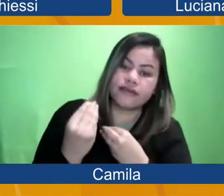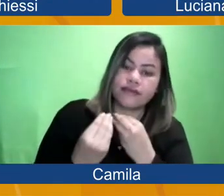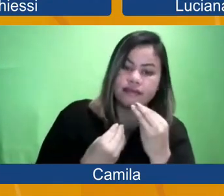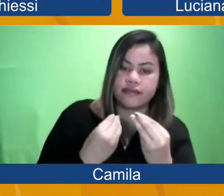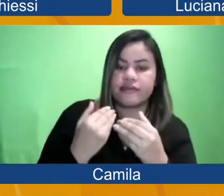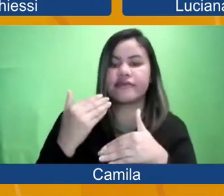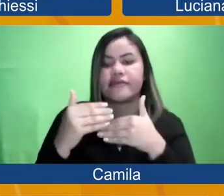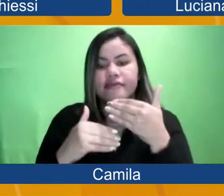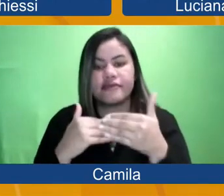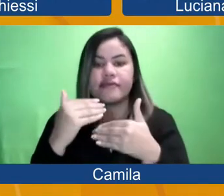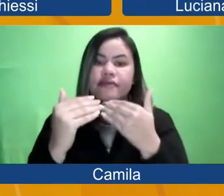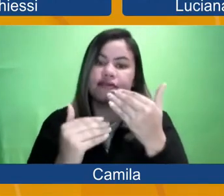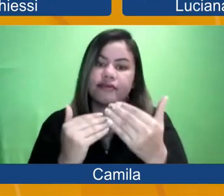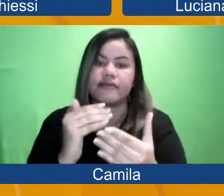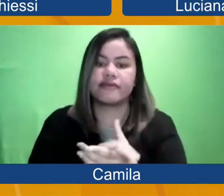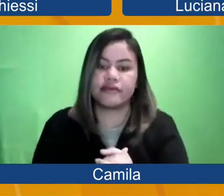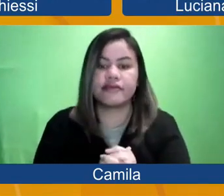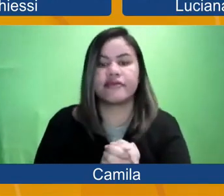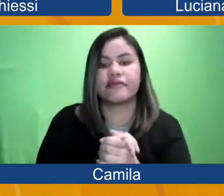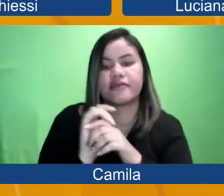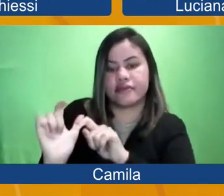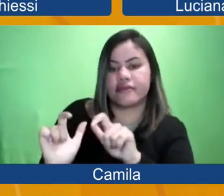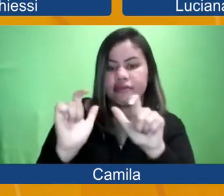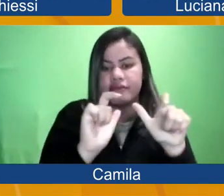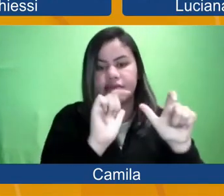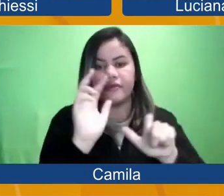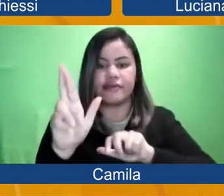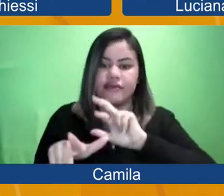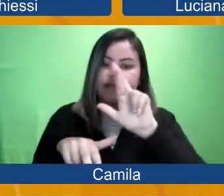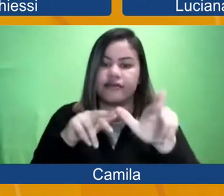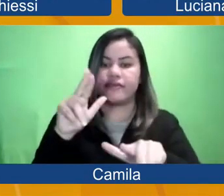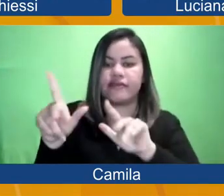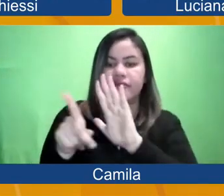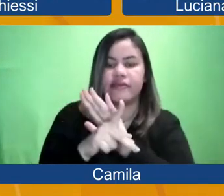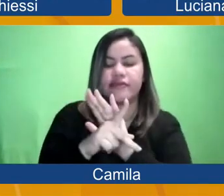acontecendo, né, nos diferentes lugares aí do planeta Terra.